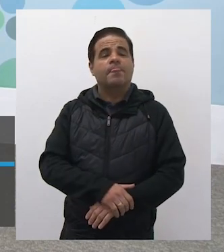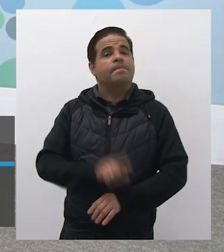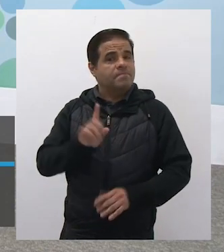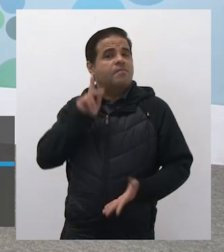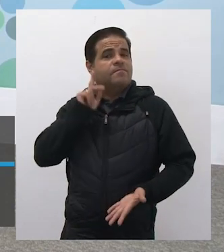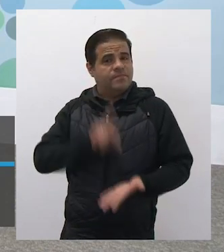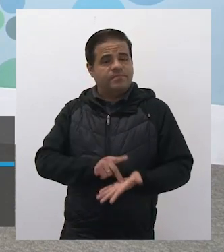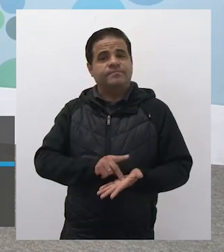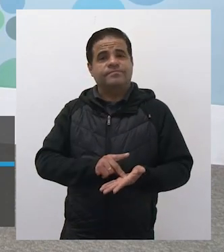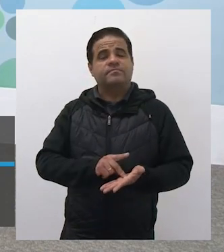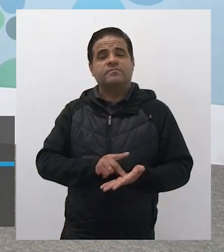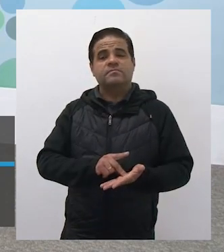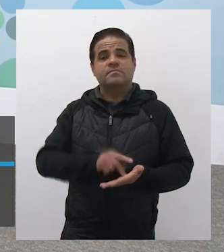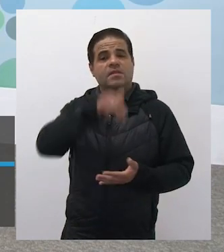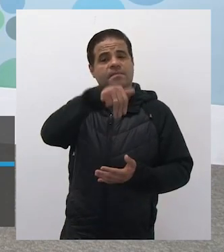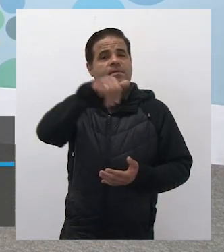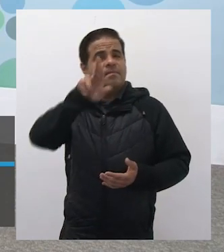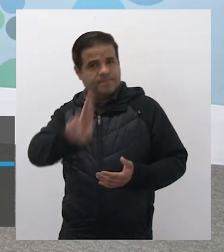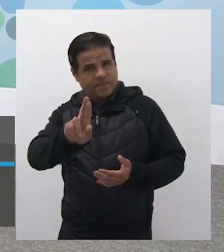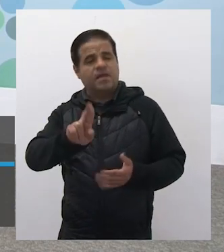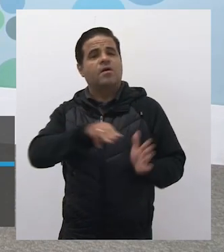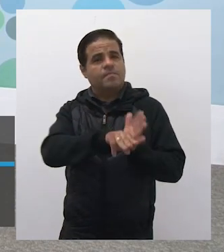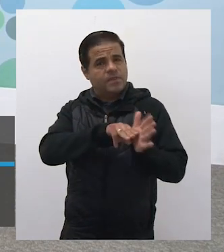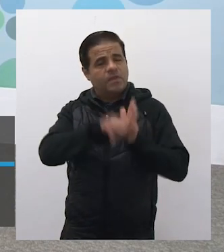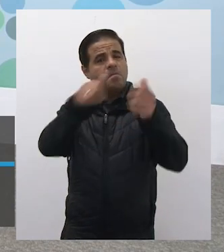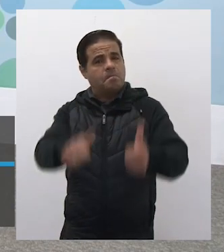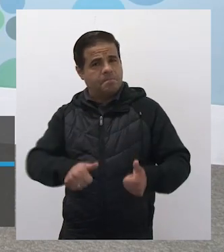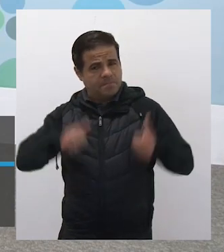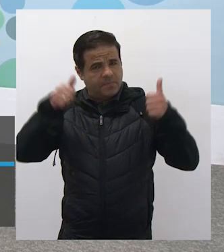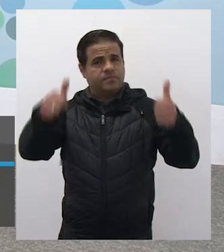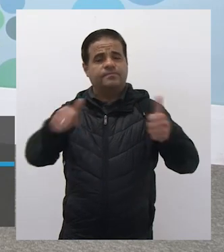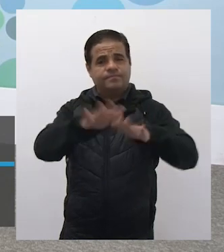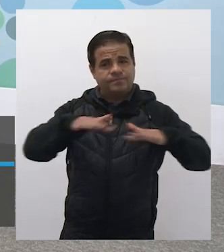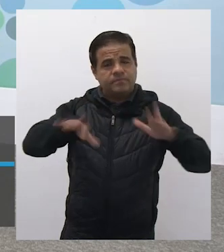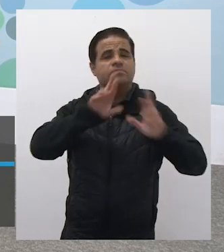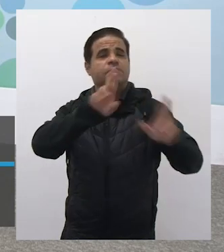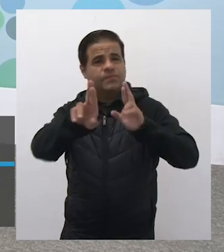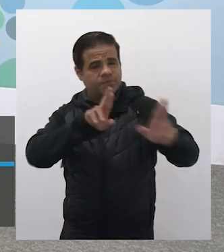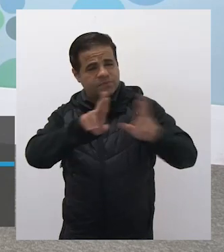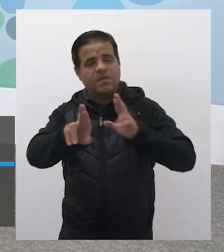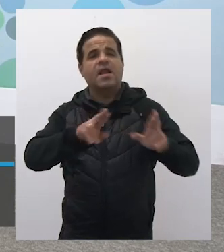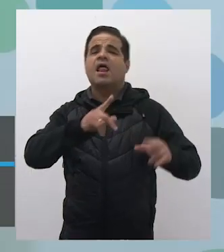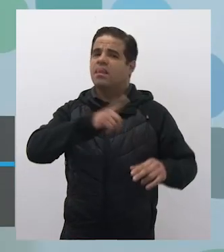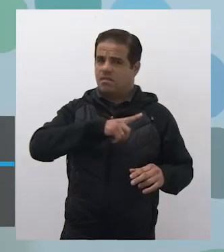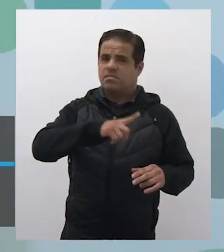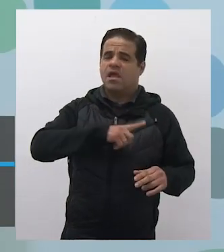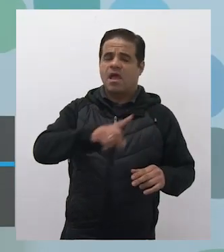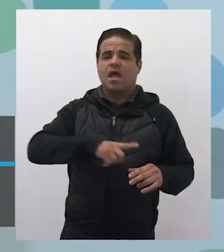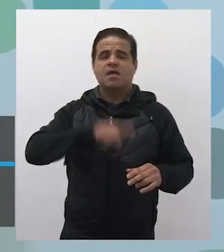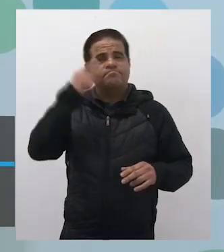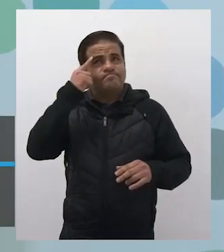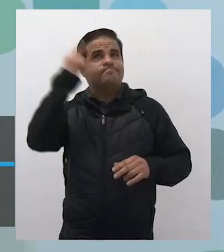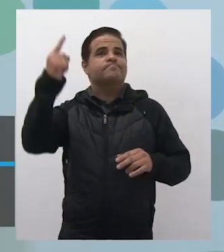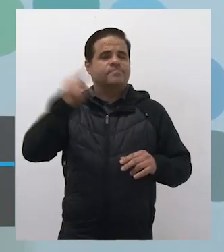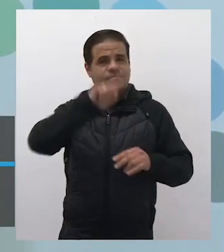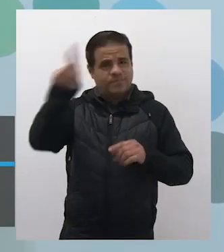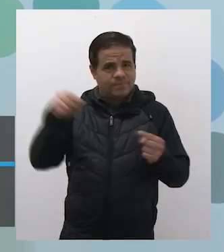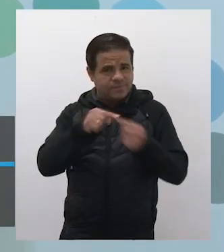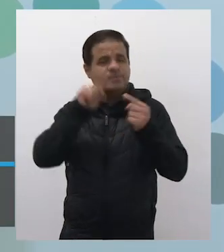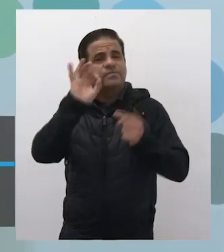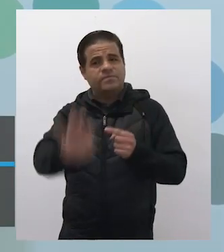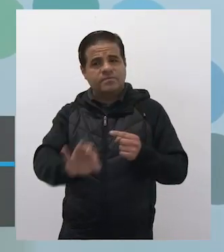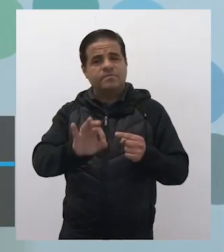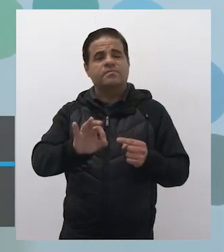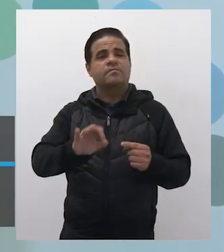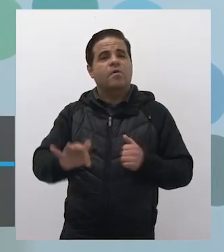fato que o MMR, né, o Método de Melhorias de Resultados, ele tem aí como intuito ser